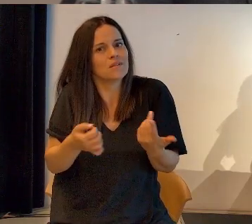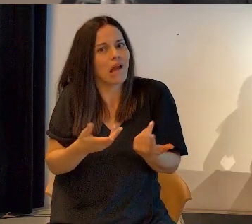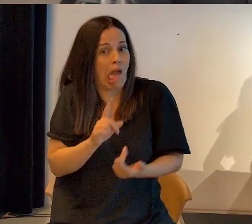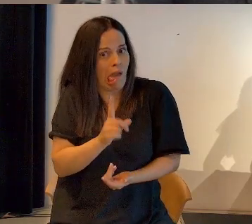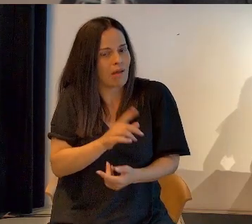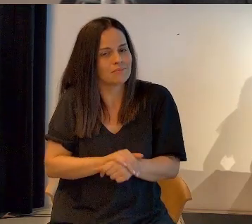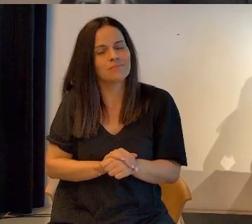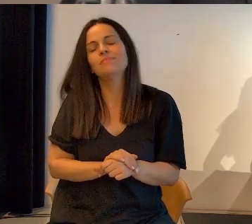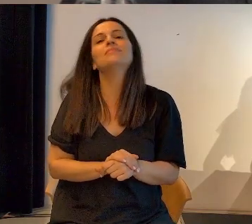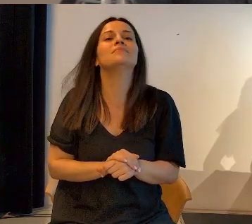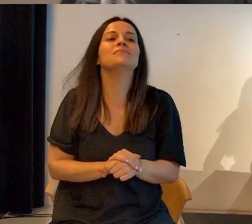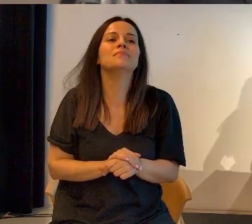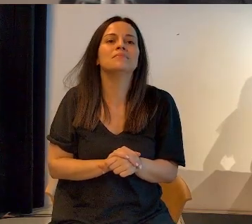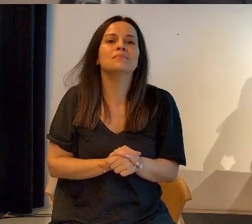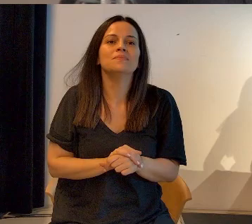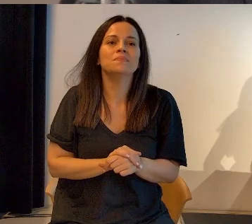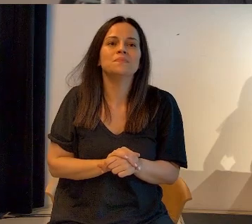acontece.